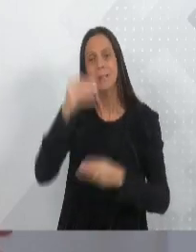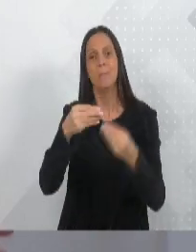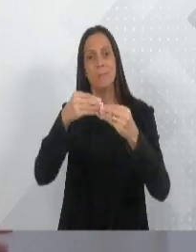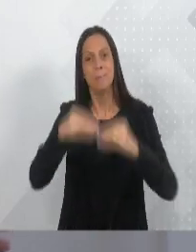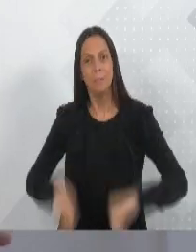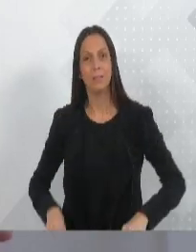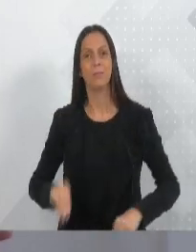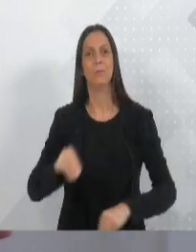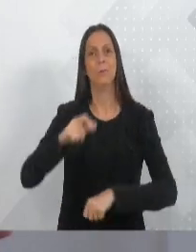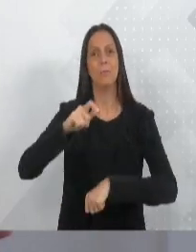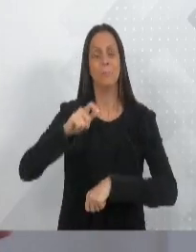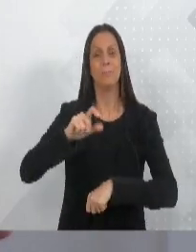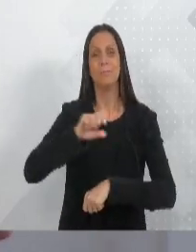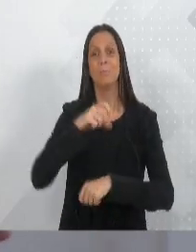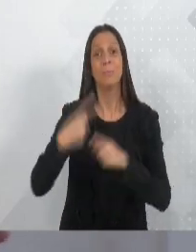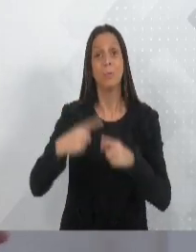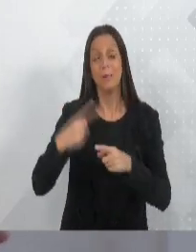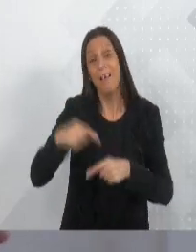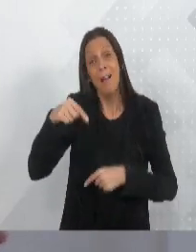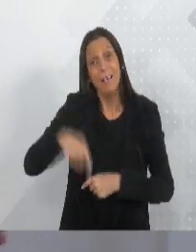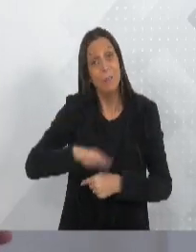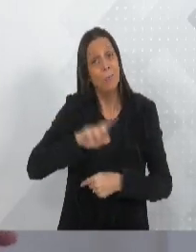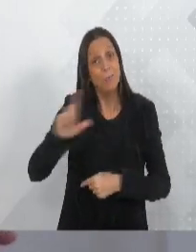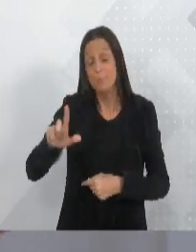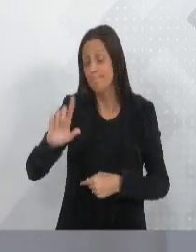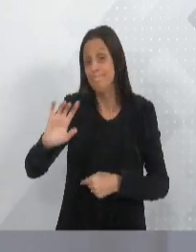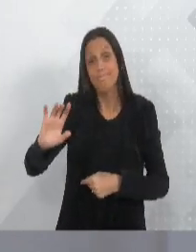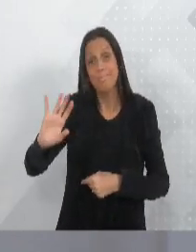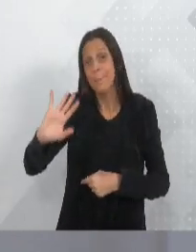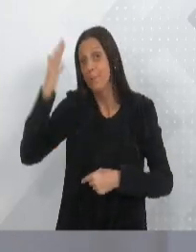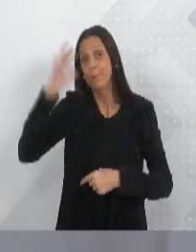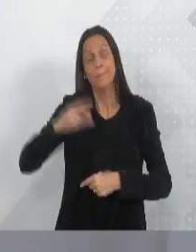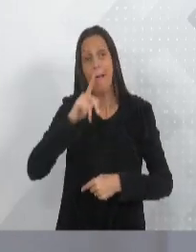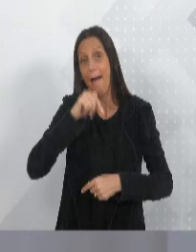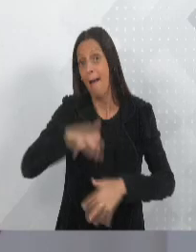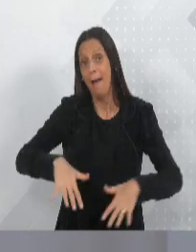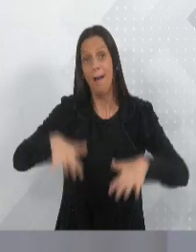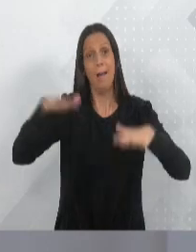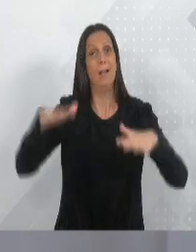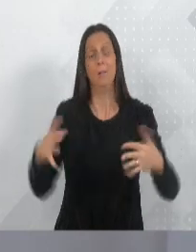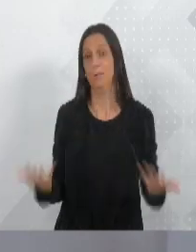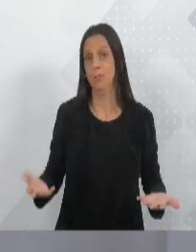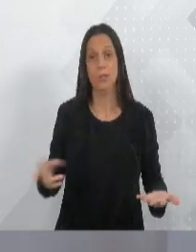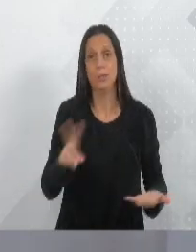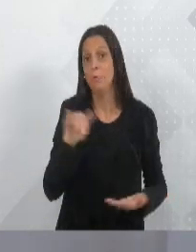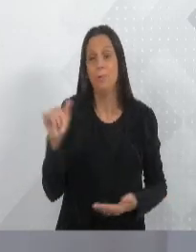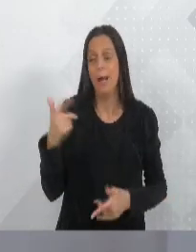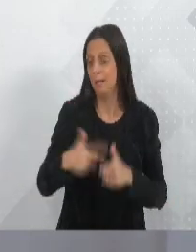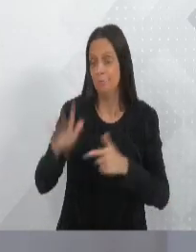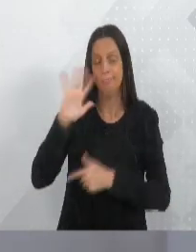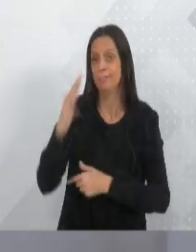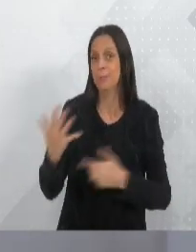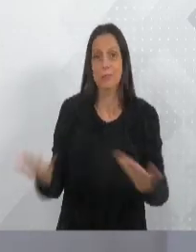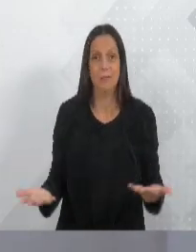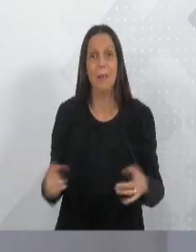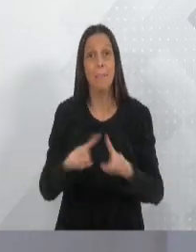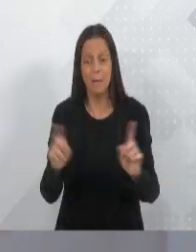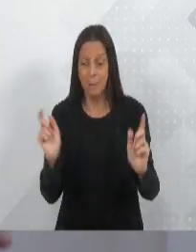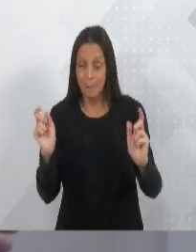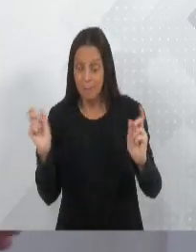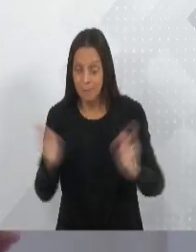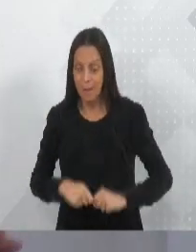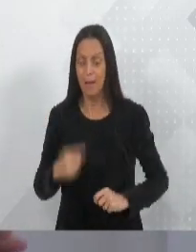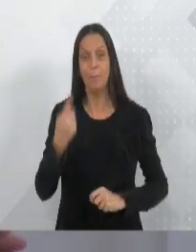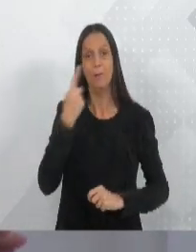Blumenau infelizmente sofre com problemas de Cheias não acho que a gente vai conseguir solucionar isso mas ao mesmo tempo eu acho que a gente tem